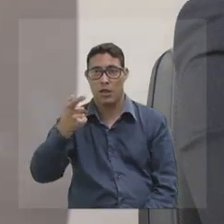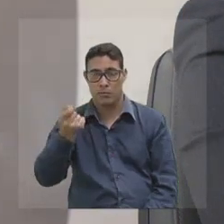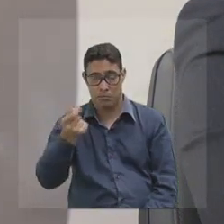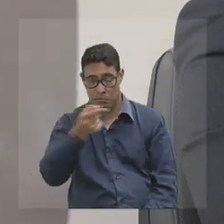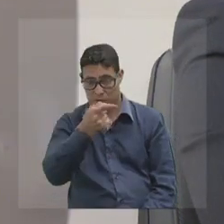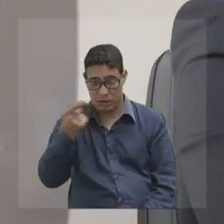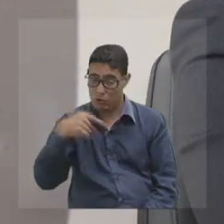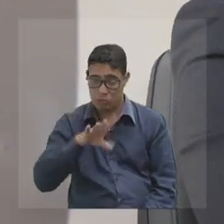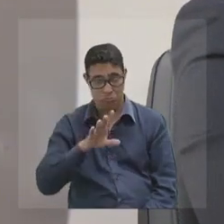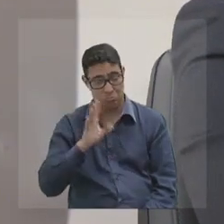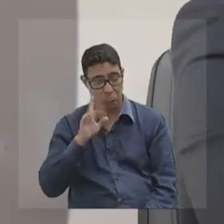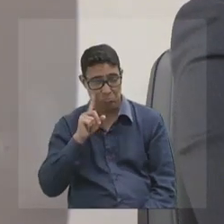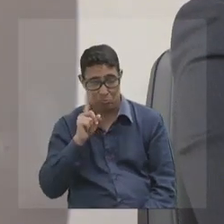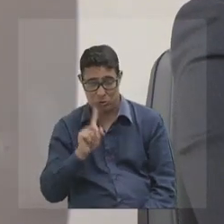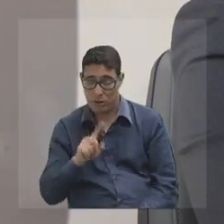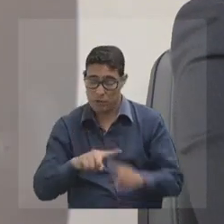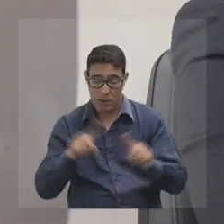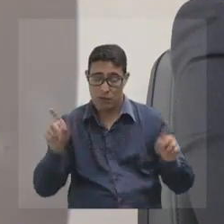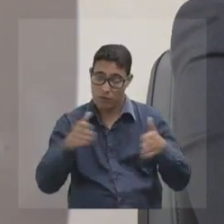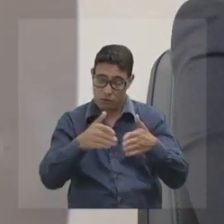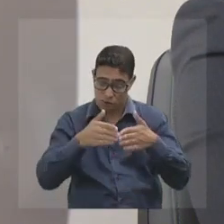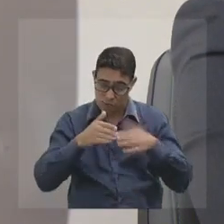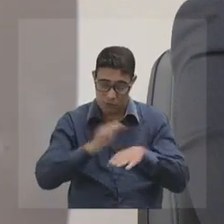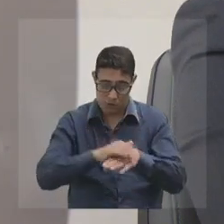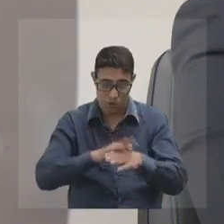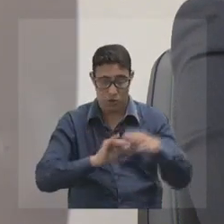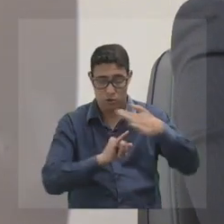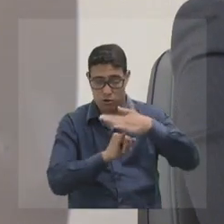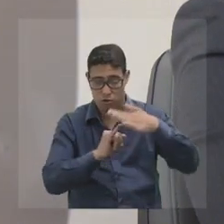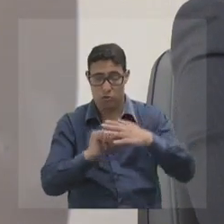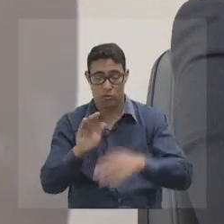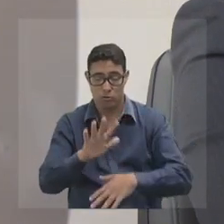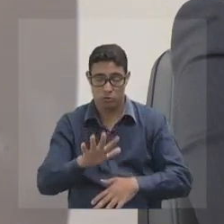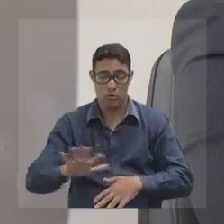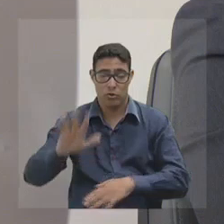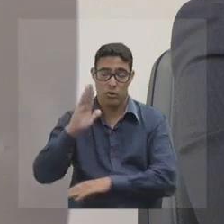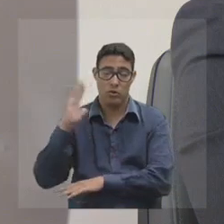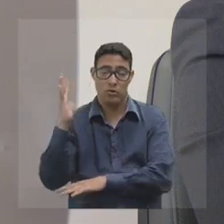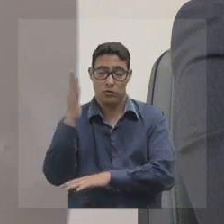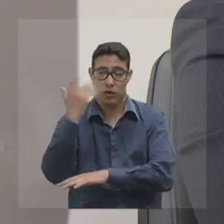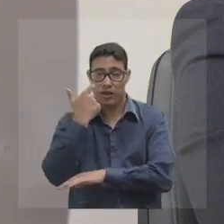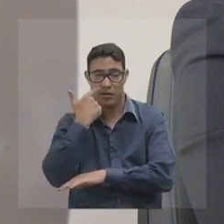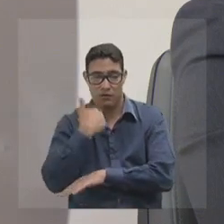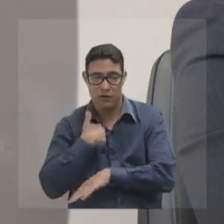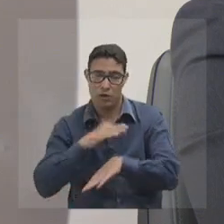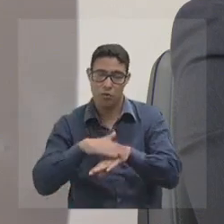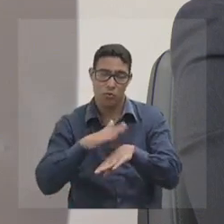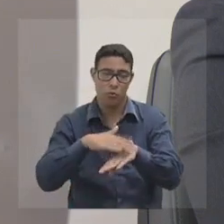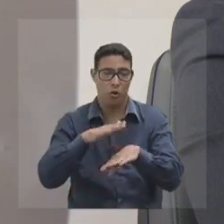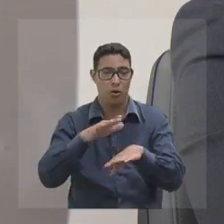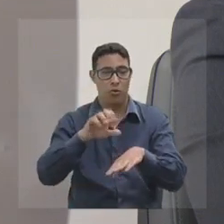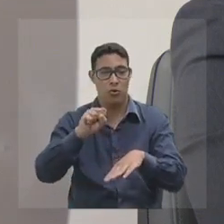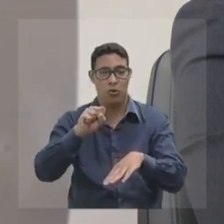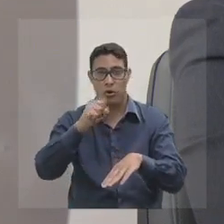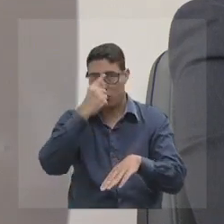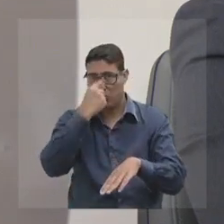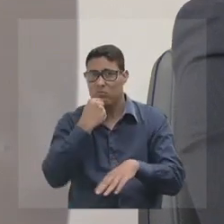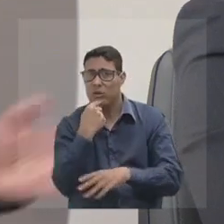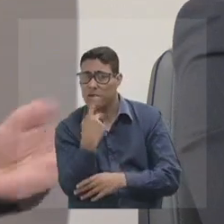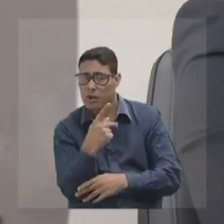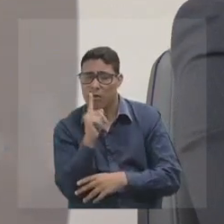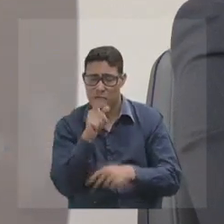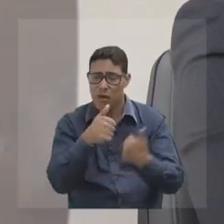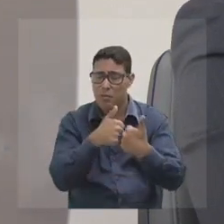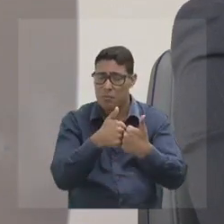vou pedir ao Instituto Estadual de florestas que levante né o status é ele tá no Parque da Lapa grande ele